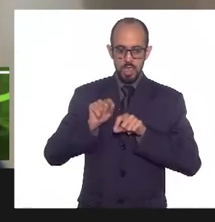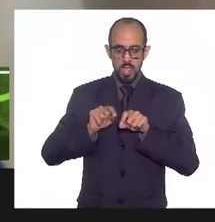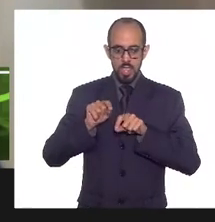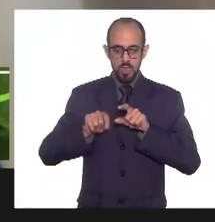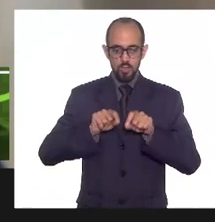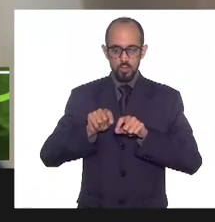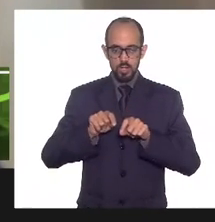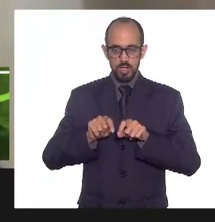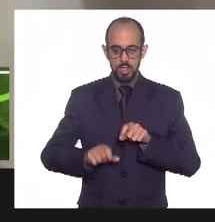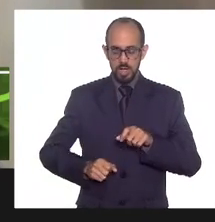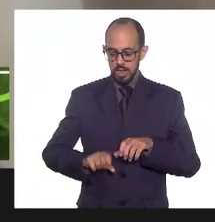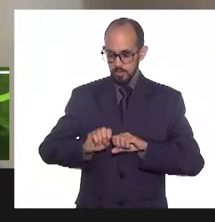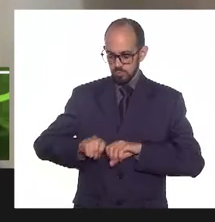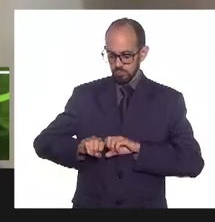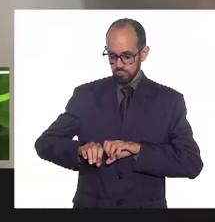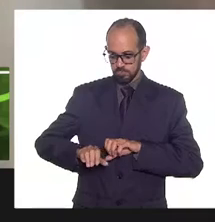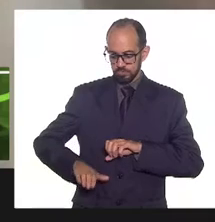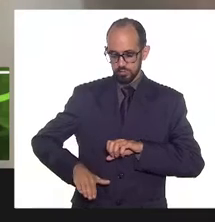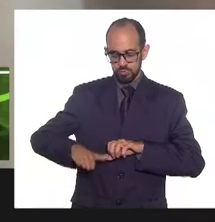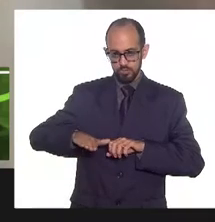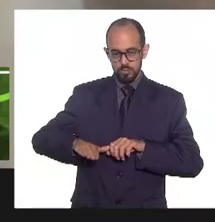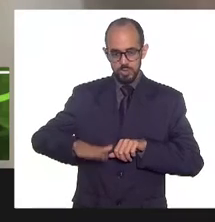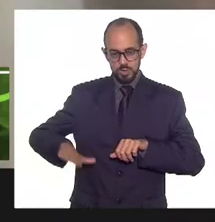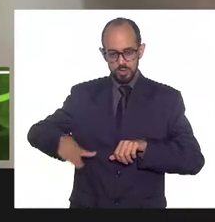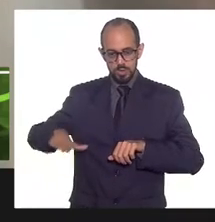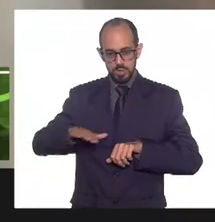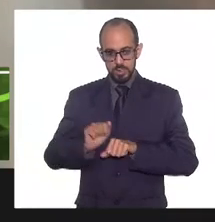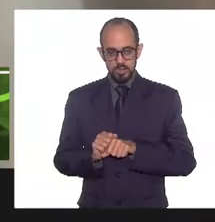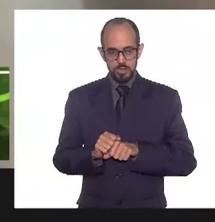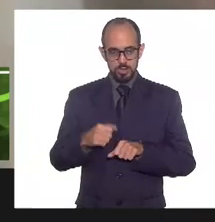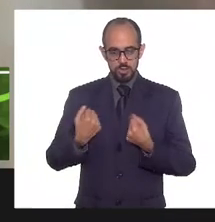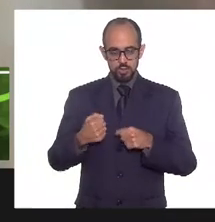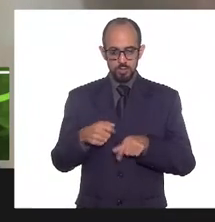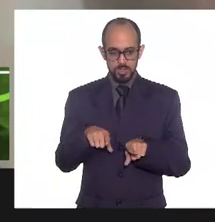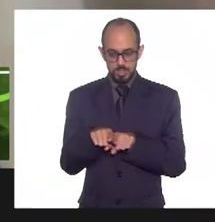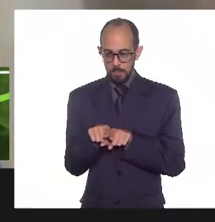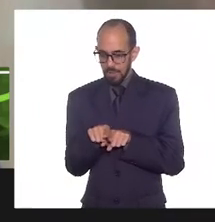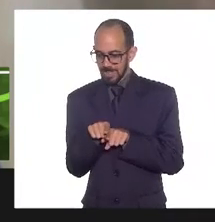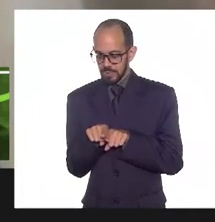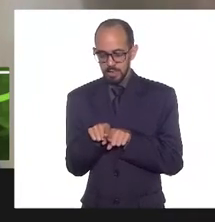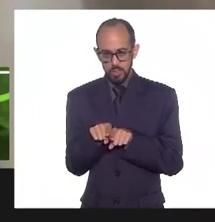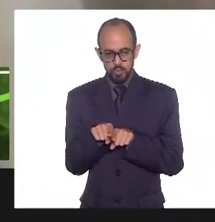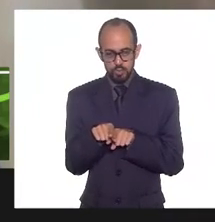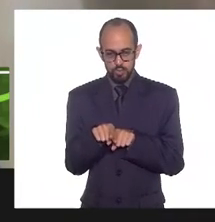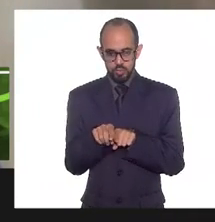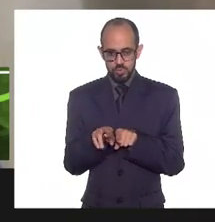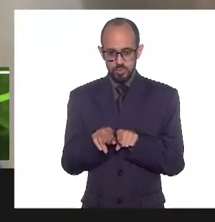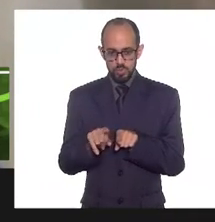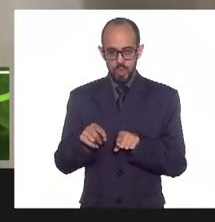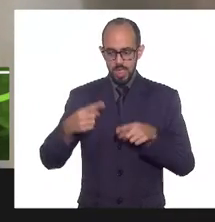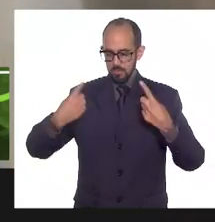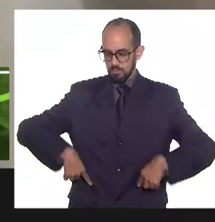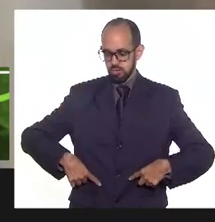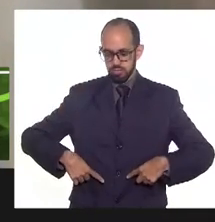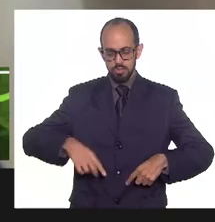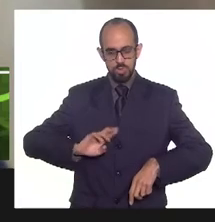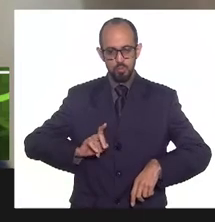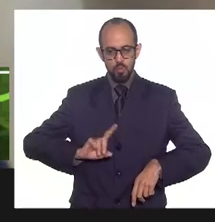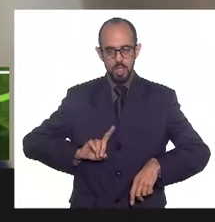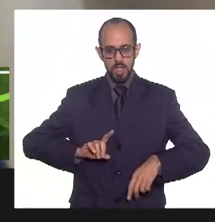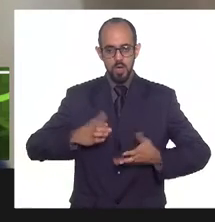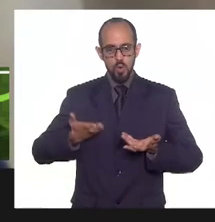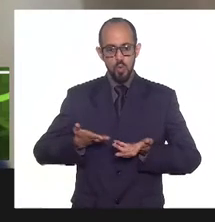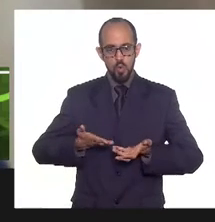redes nós temos que ser uma rede de parcerias não de vaidades mas uma rede de parcerias e assim hoje nós